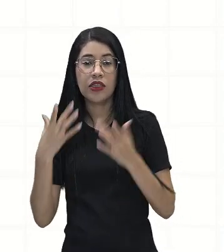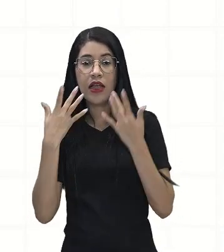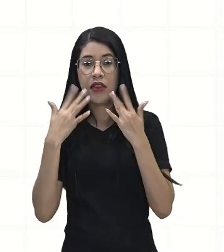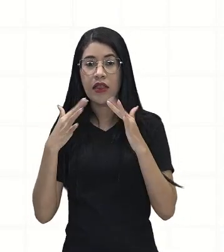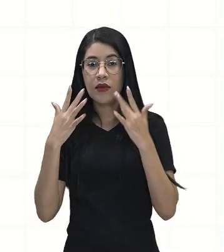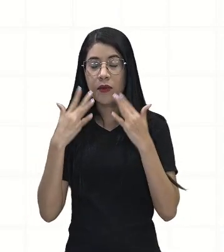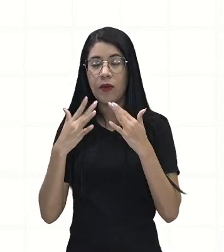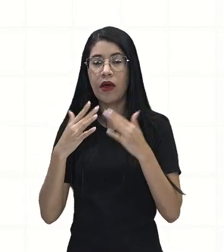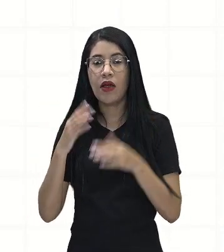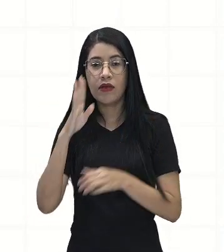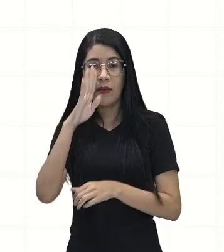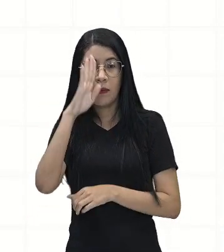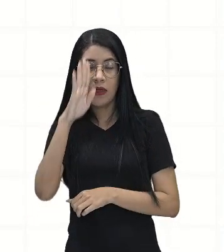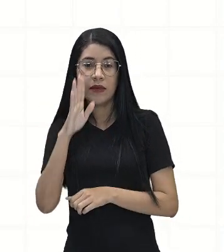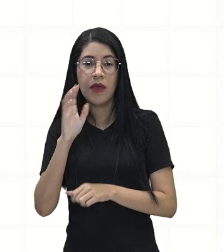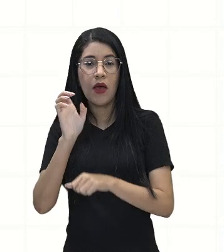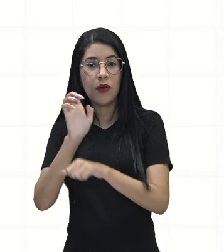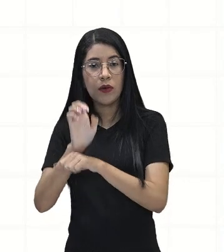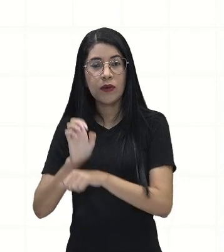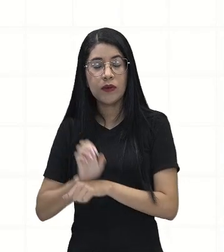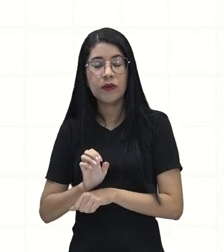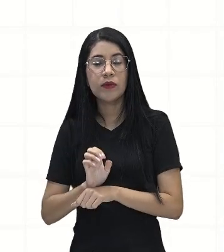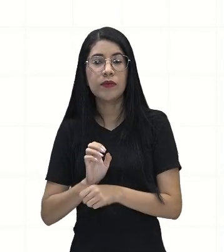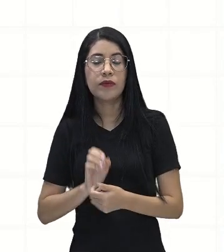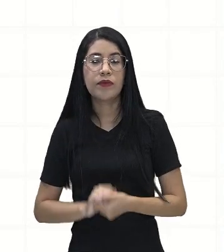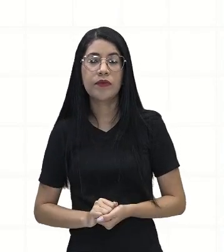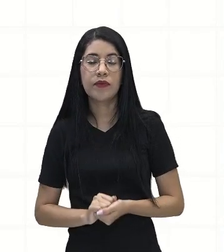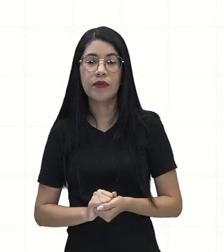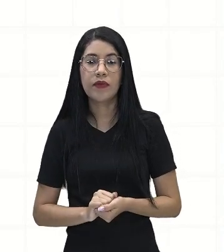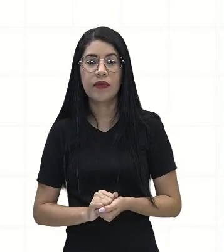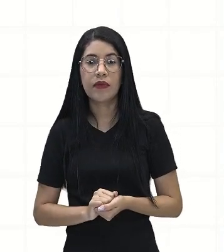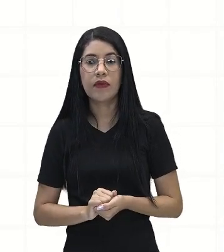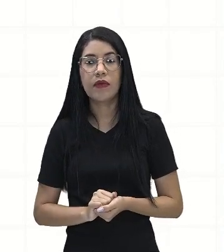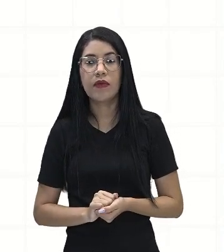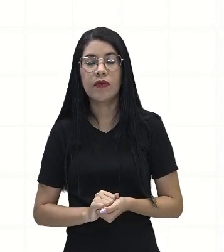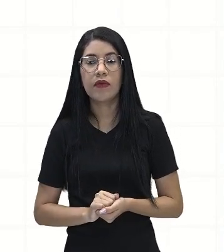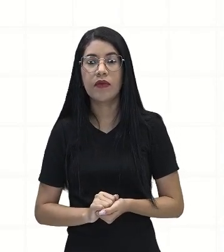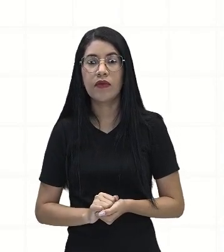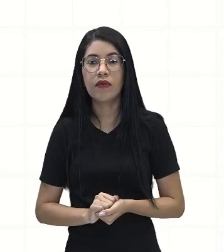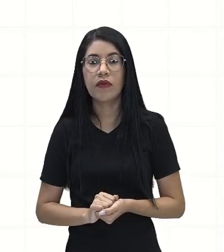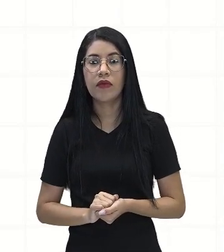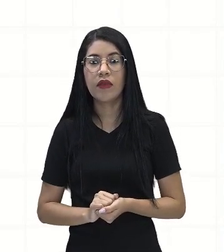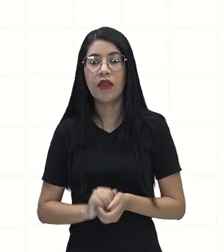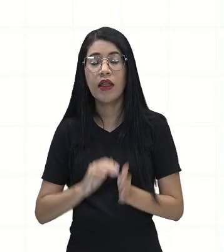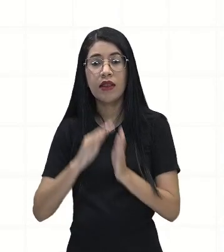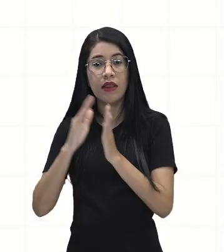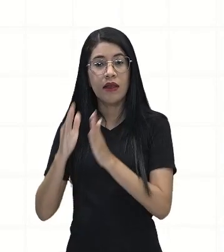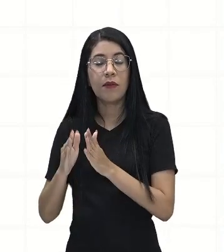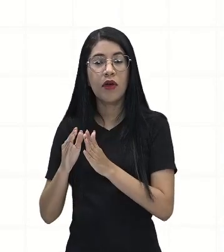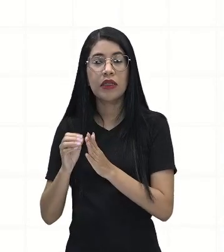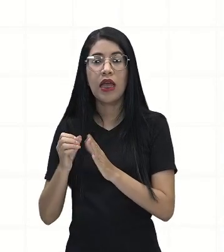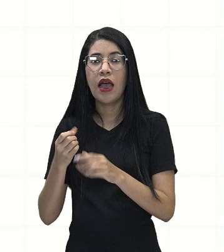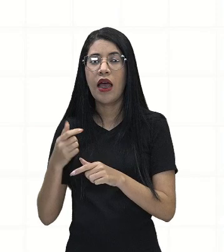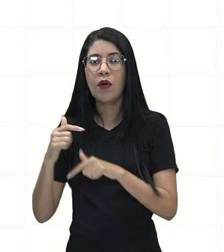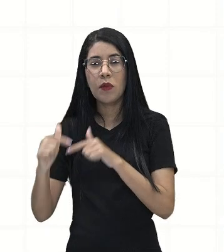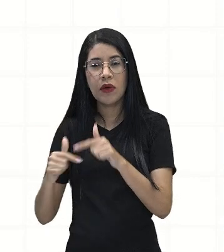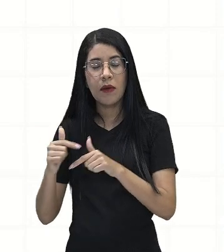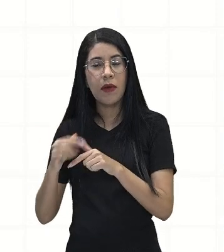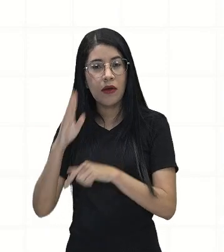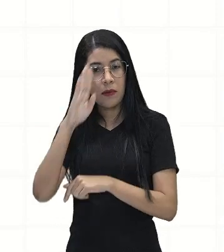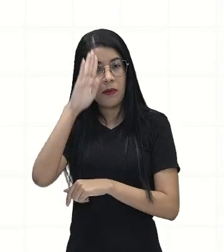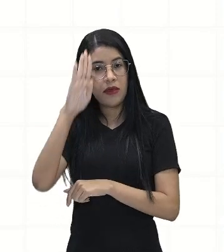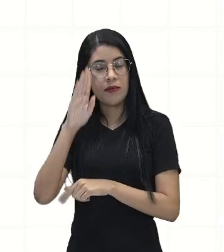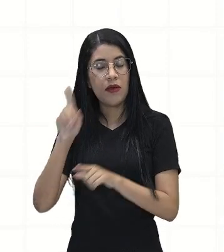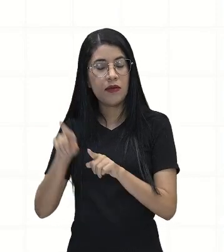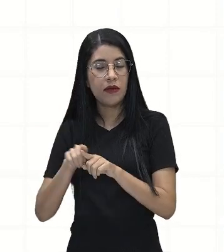se destaca dentro desses estados brasileiros, a atividade primária que mais se destaca